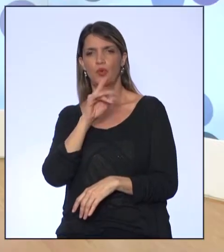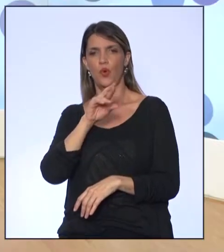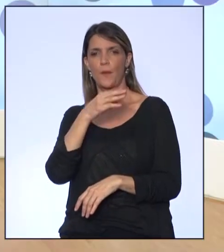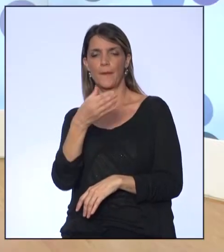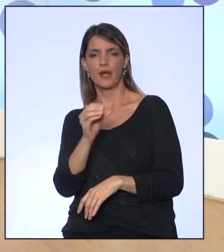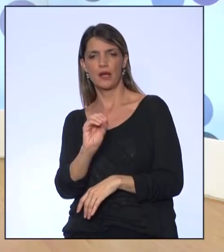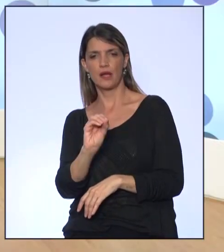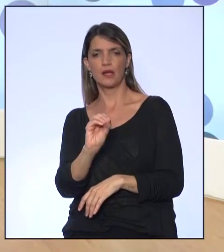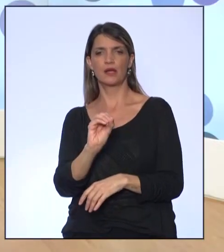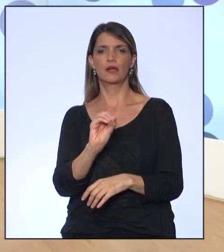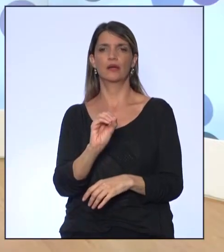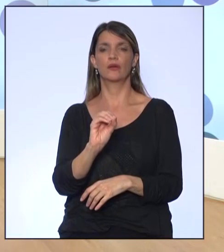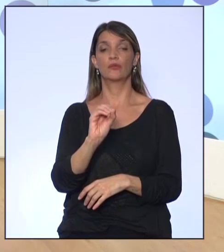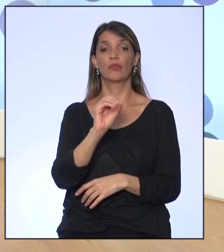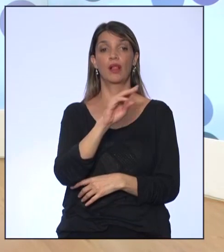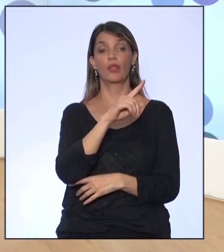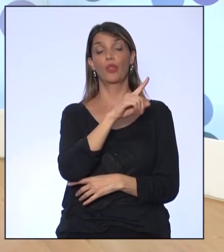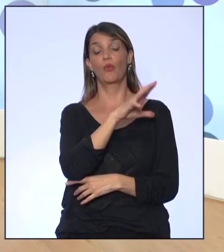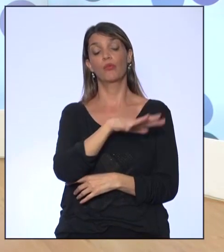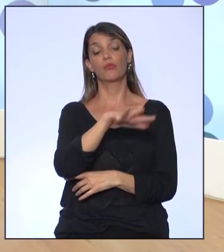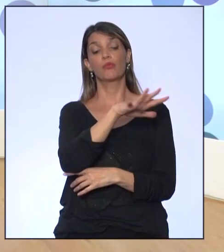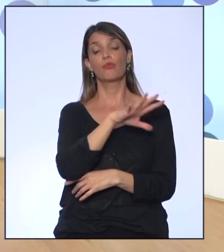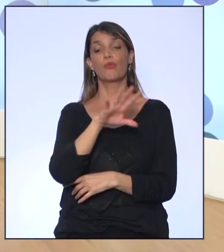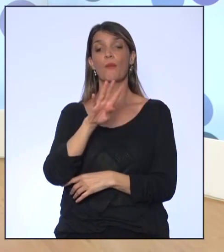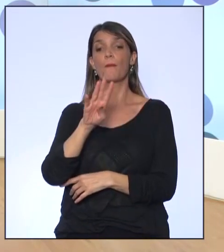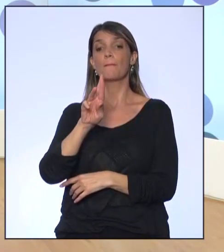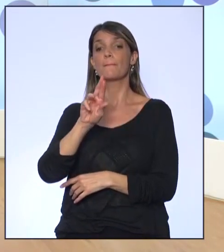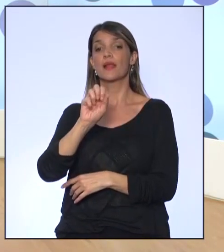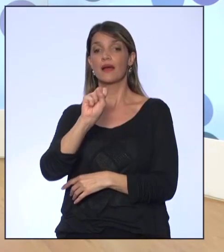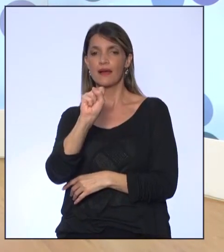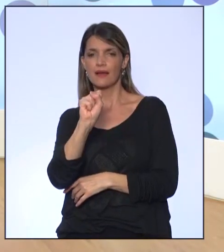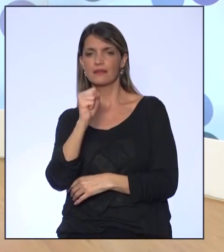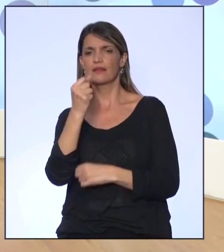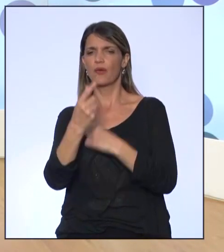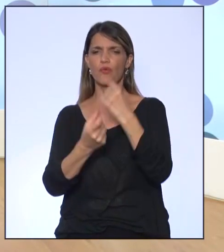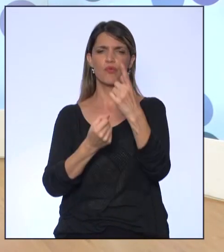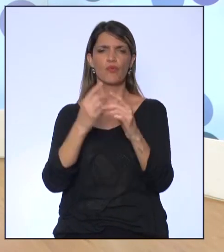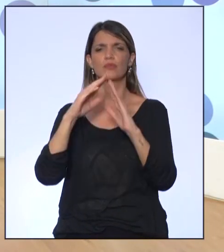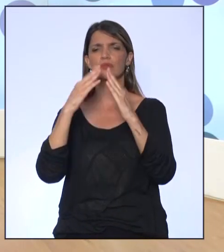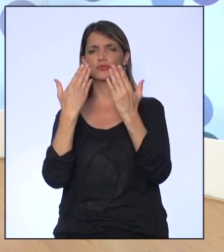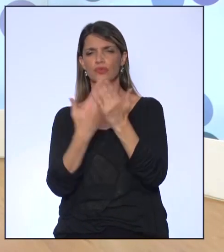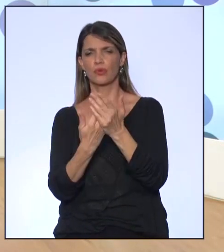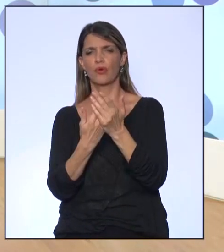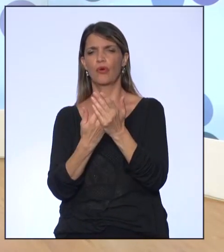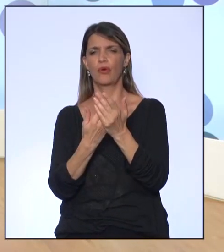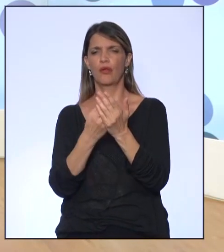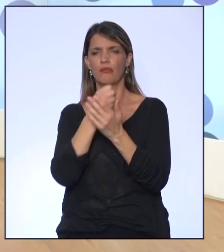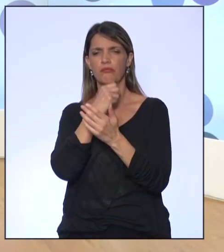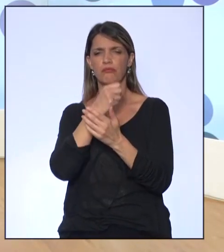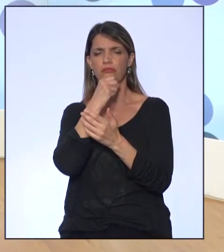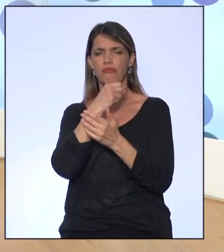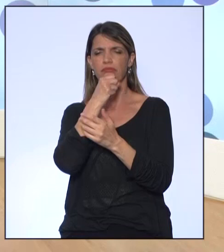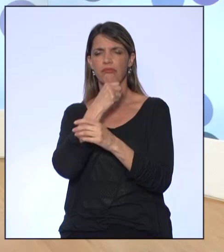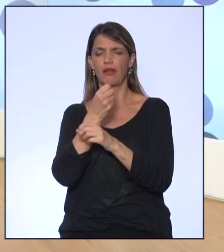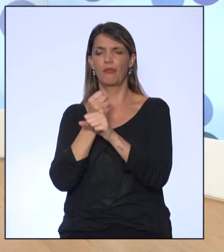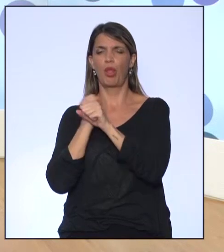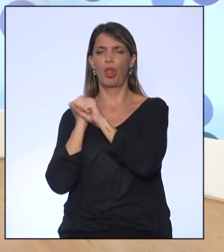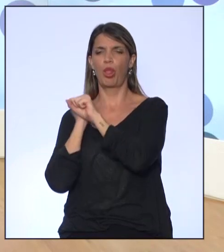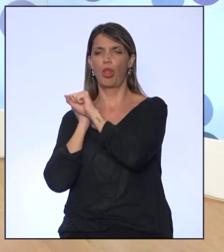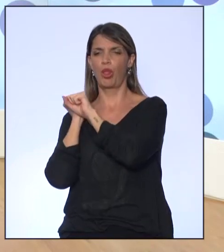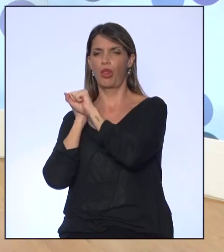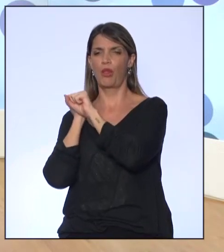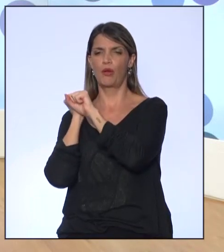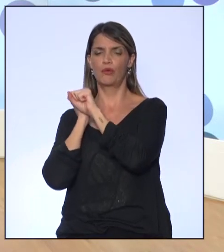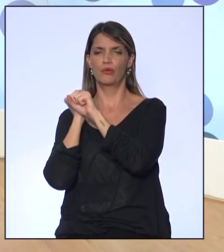Puigari, né, que fica ali na região do Brás. Então, nós temos algumas escolas, né, que têm aí essa, né,